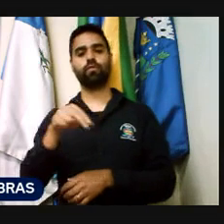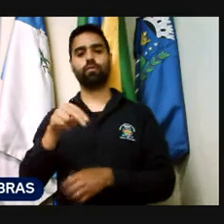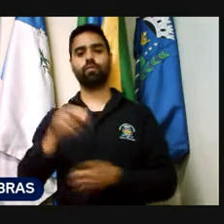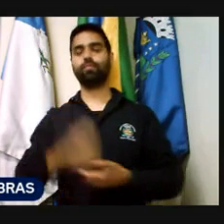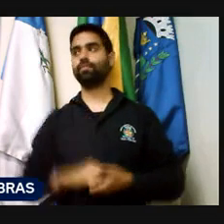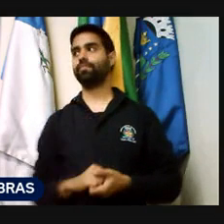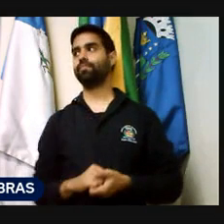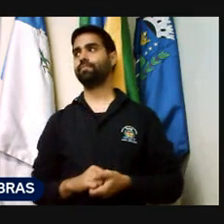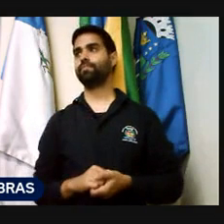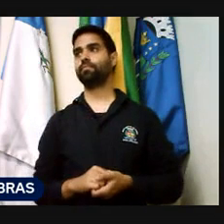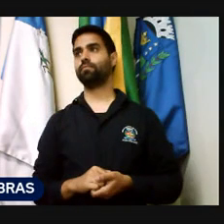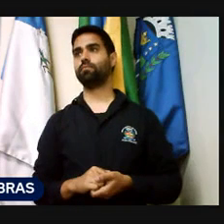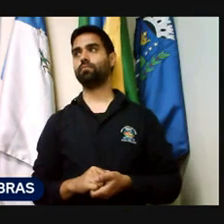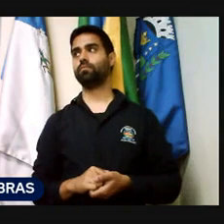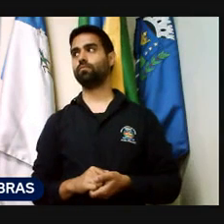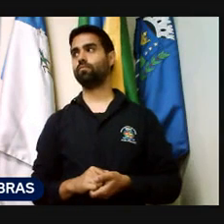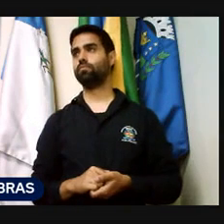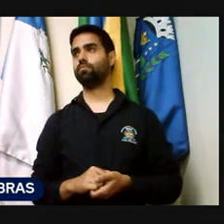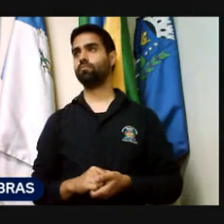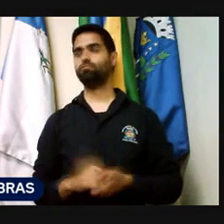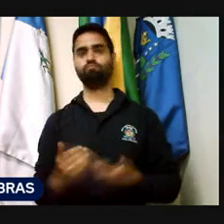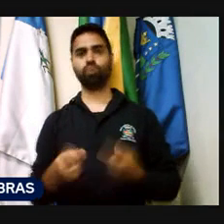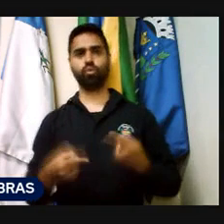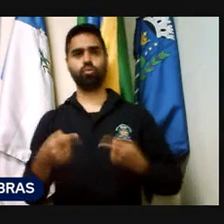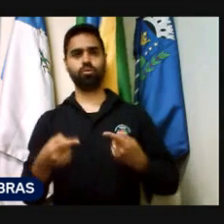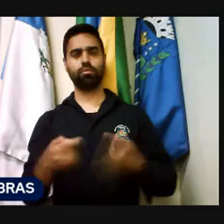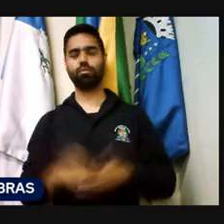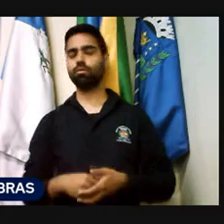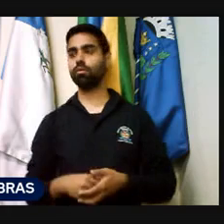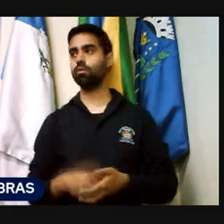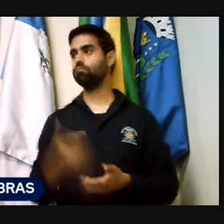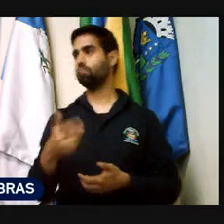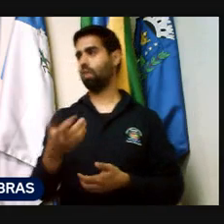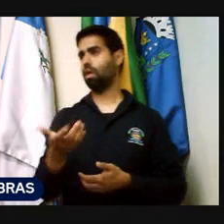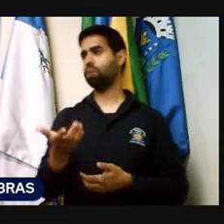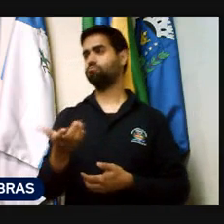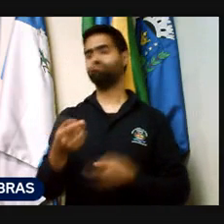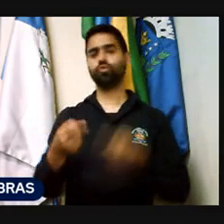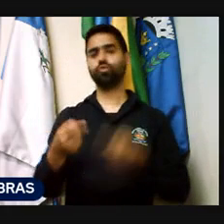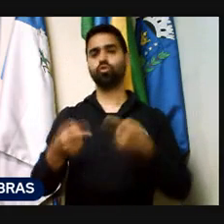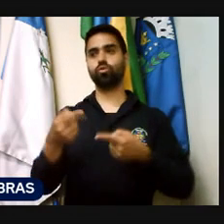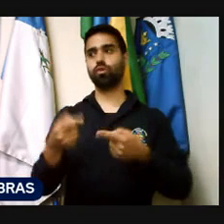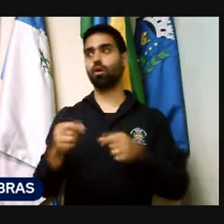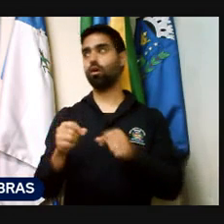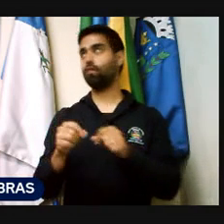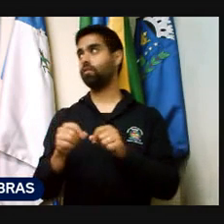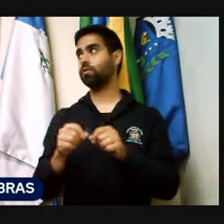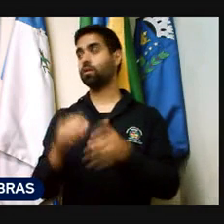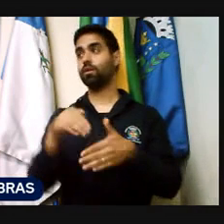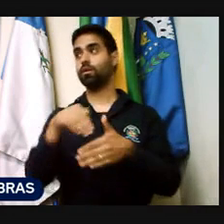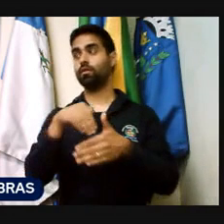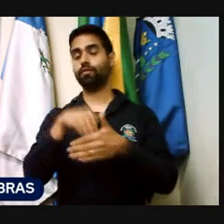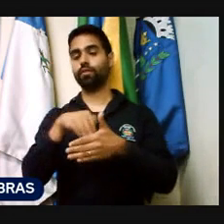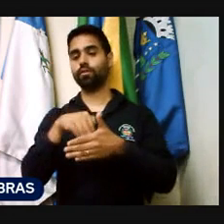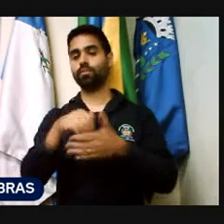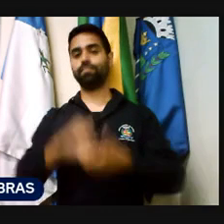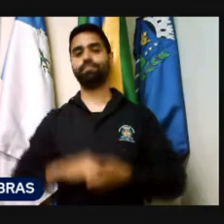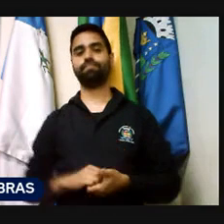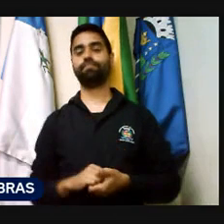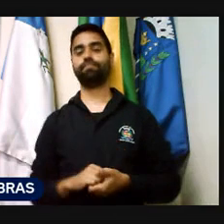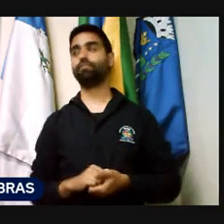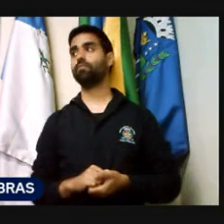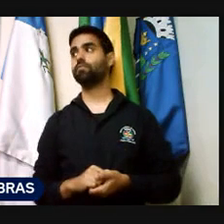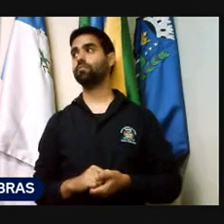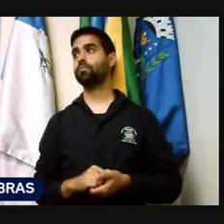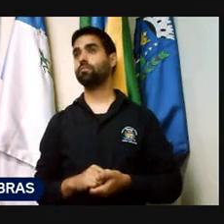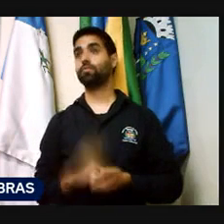novembro. Em discussão. Não havendo quem queira discutir, passo então ao regime de votação. Os